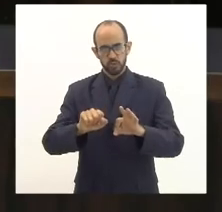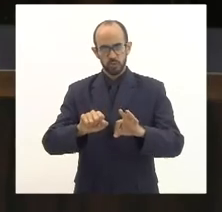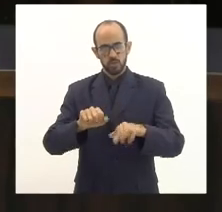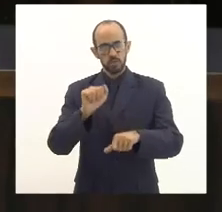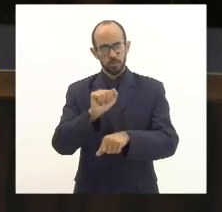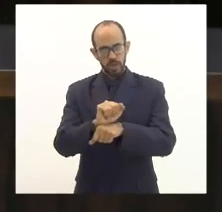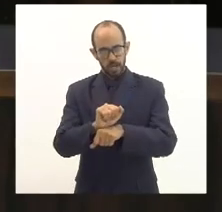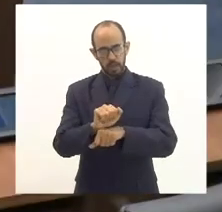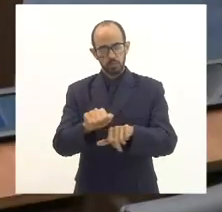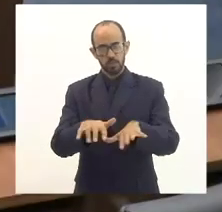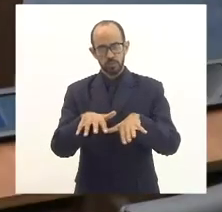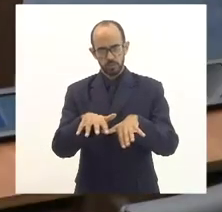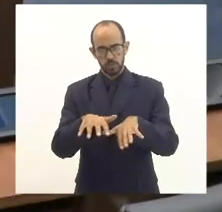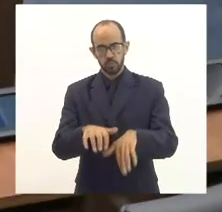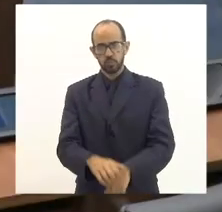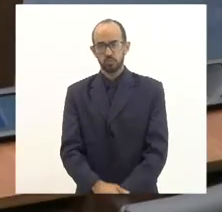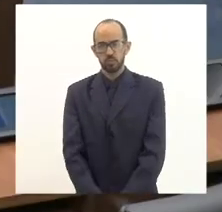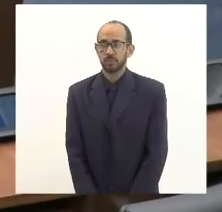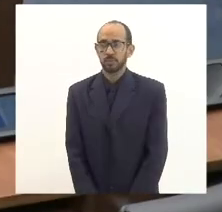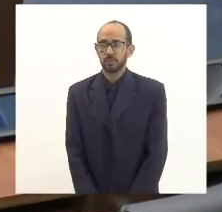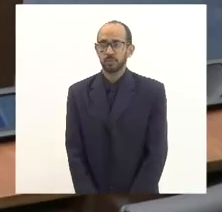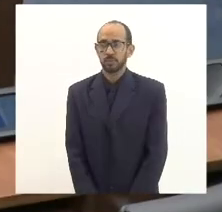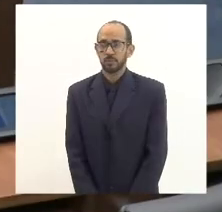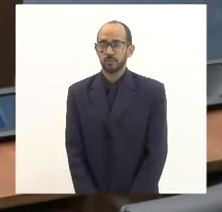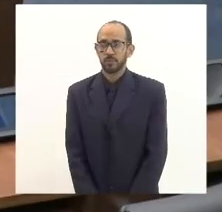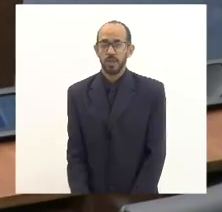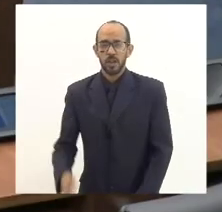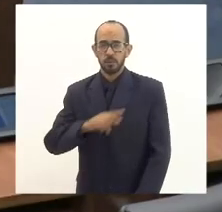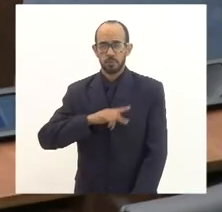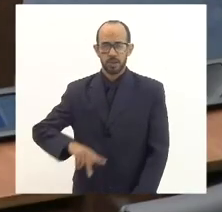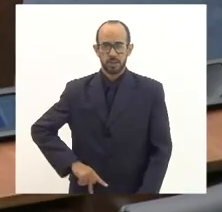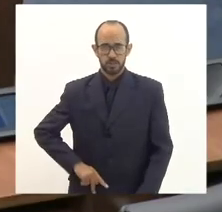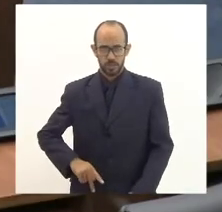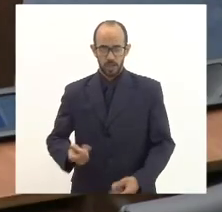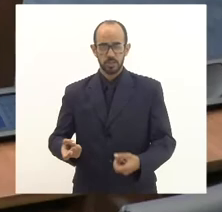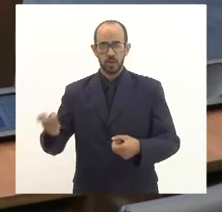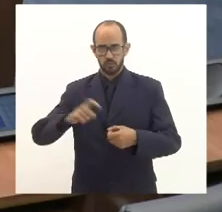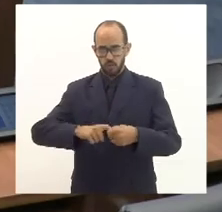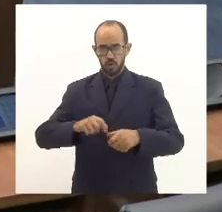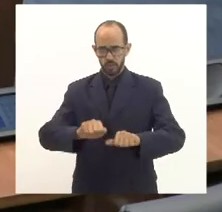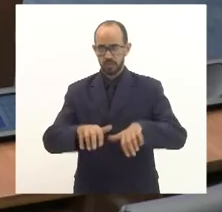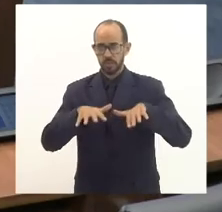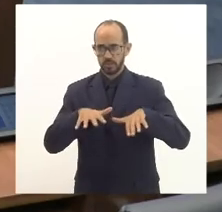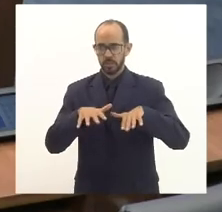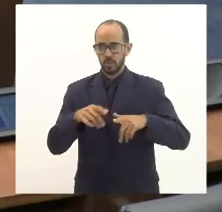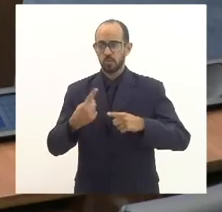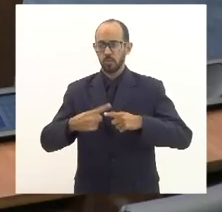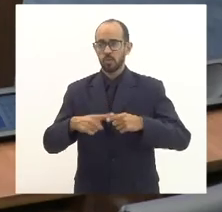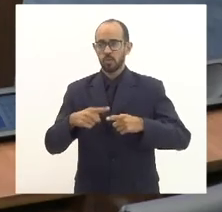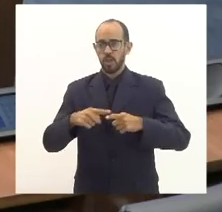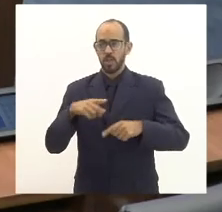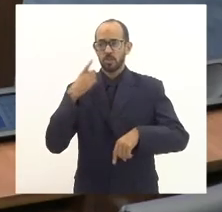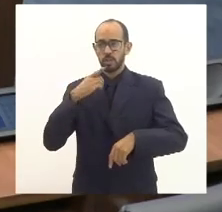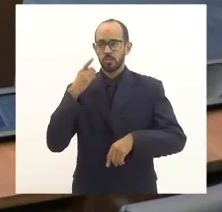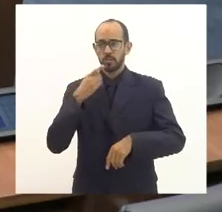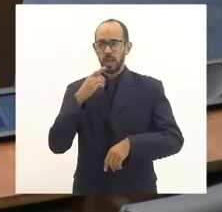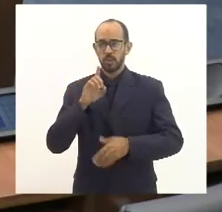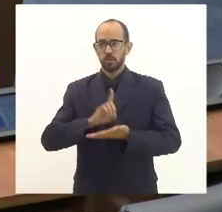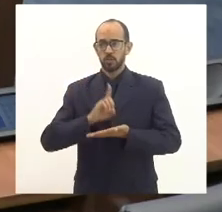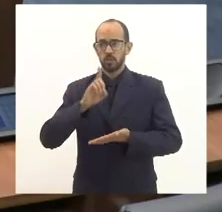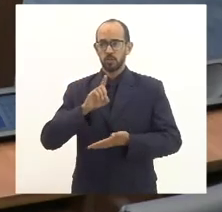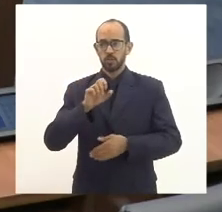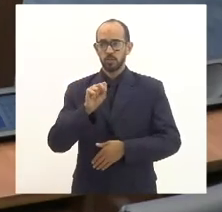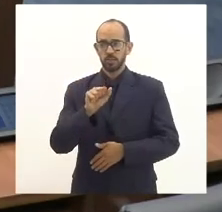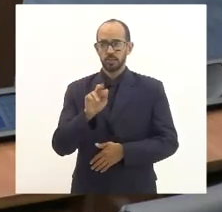suspensa a sessão e a presidência irá reabrir a sessão pois o deputado Dr Sérgio estava